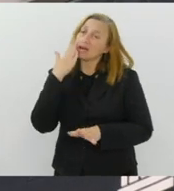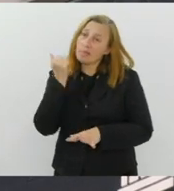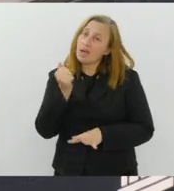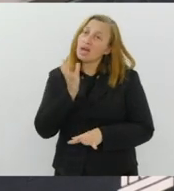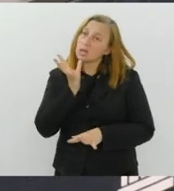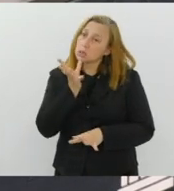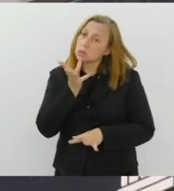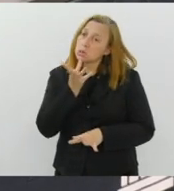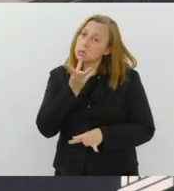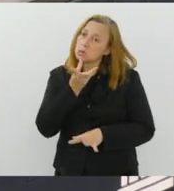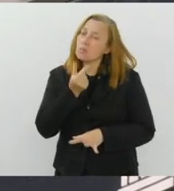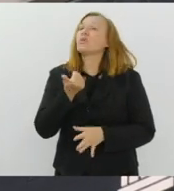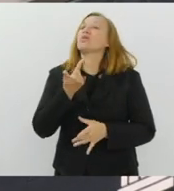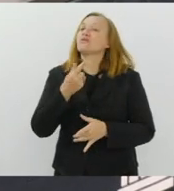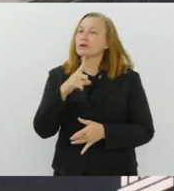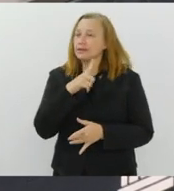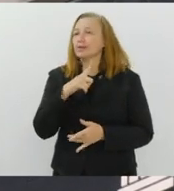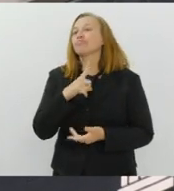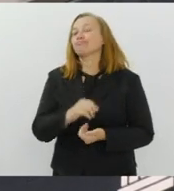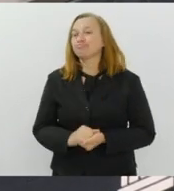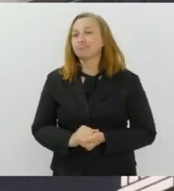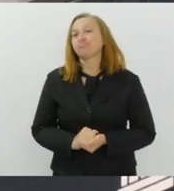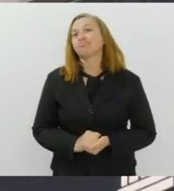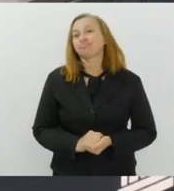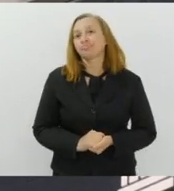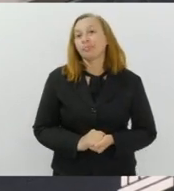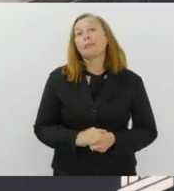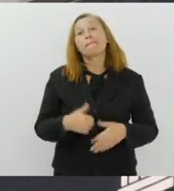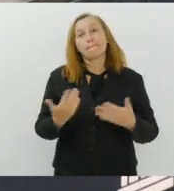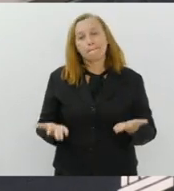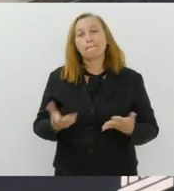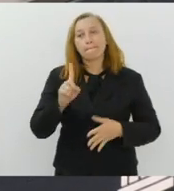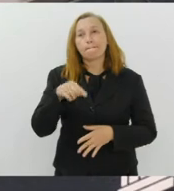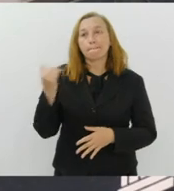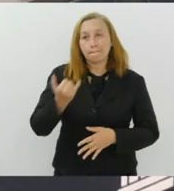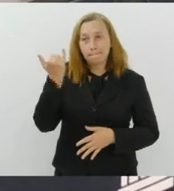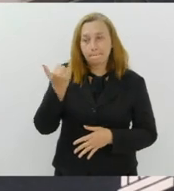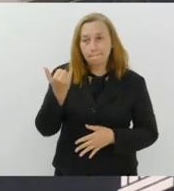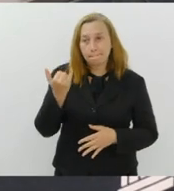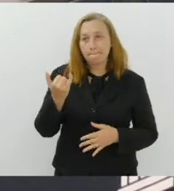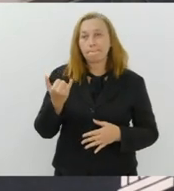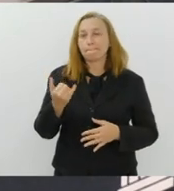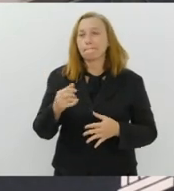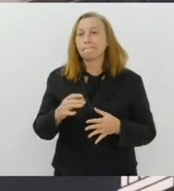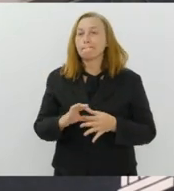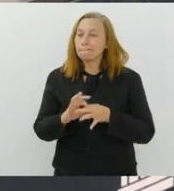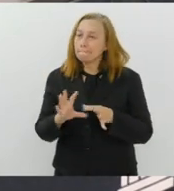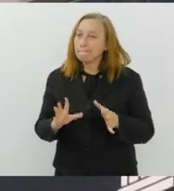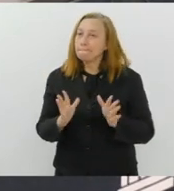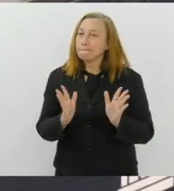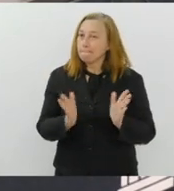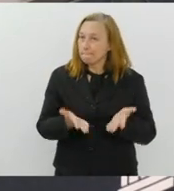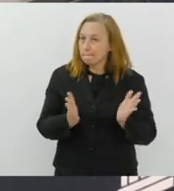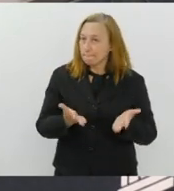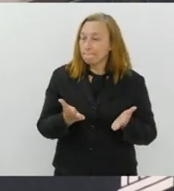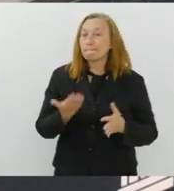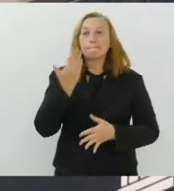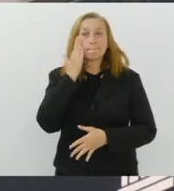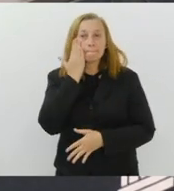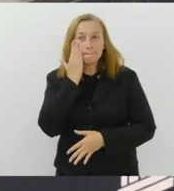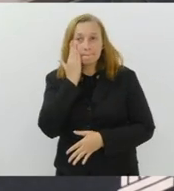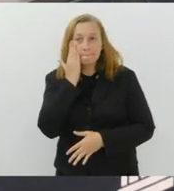os riscos da demora que nós podemos ter. Então, é importante que nós façamos aqui uma deliberação para